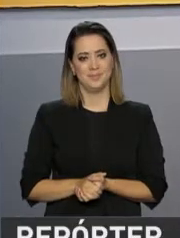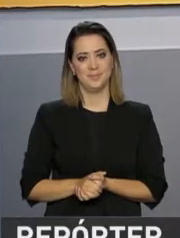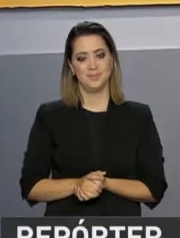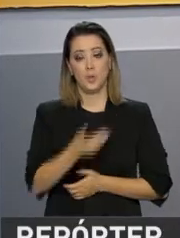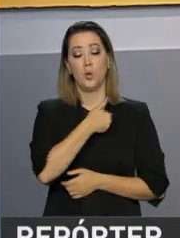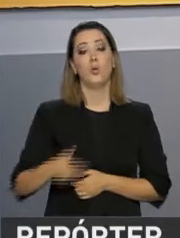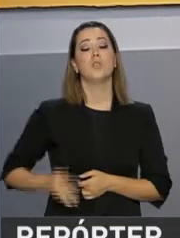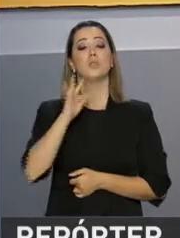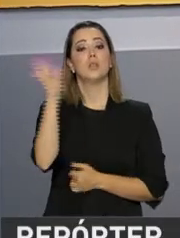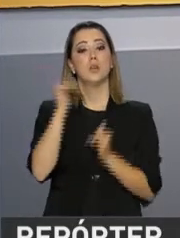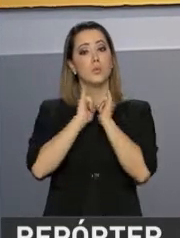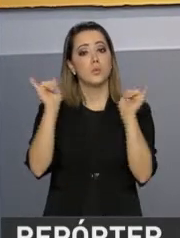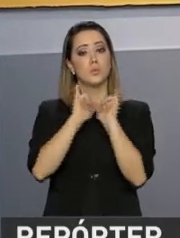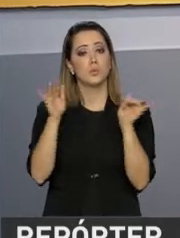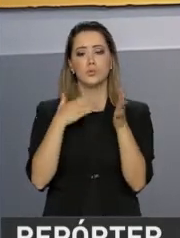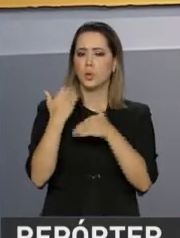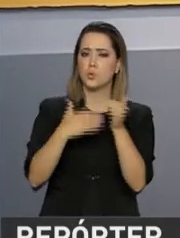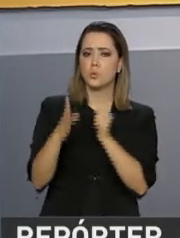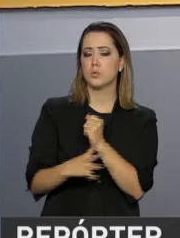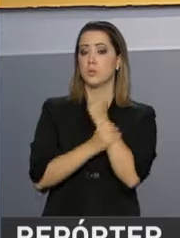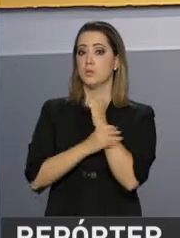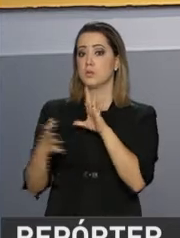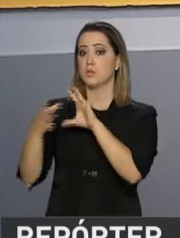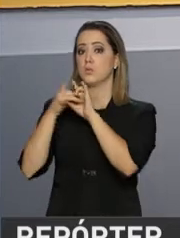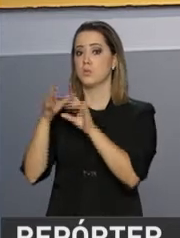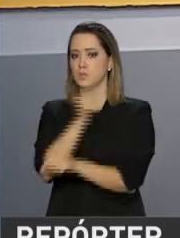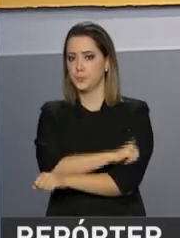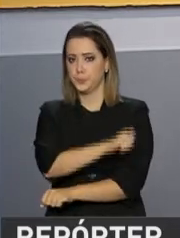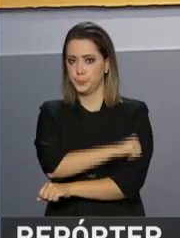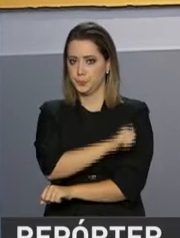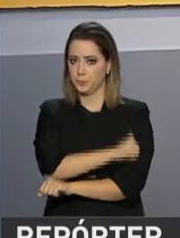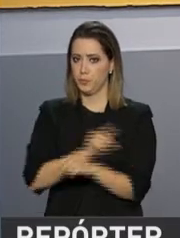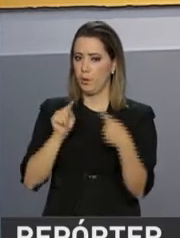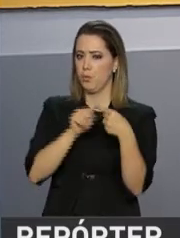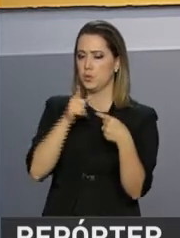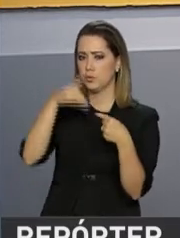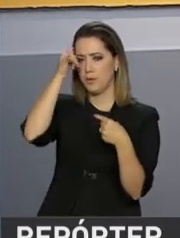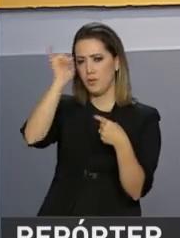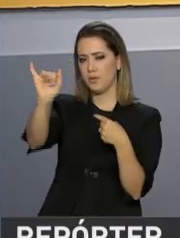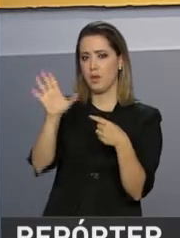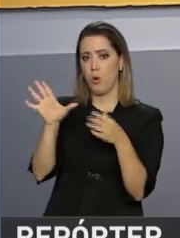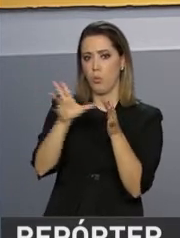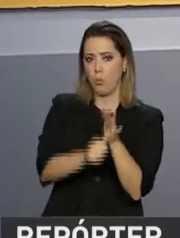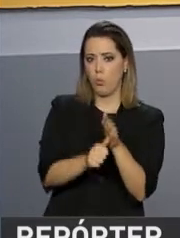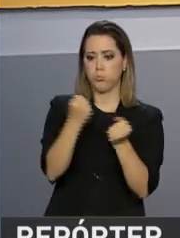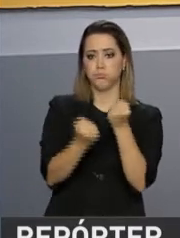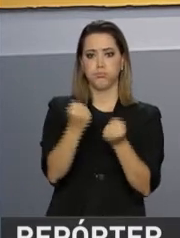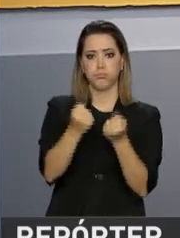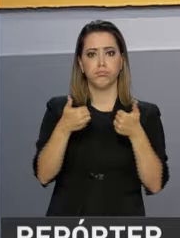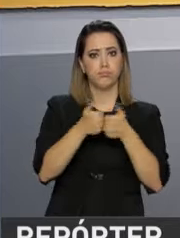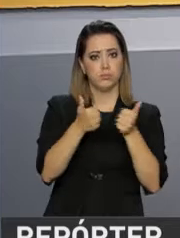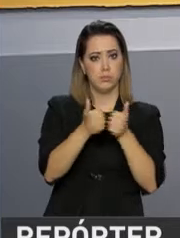o governo federal anunciou que vai manter ações de segurança integradas no rio de janeiro a meta é combater o roubo de cargas e o